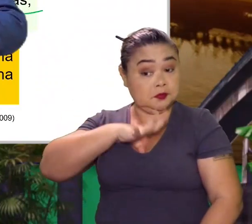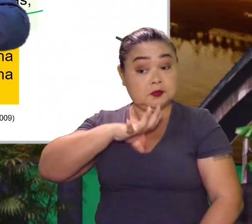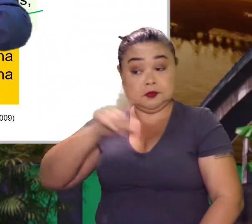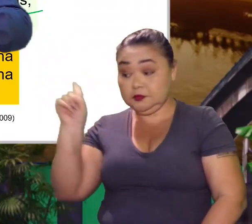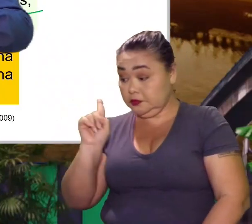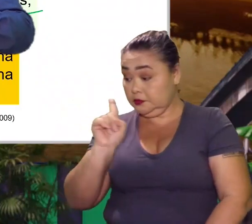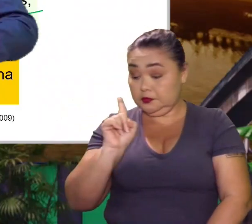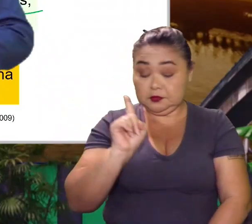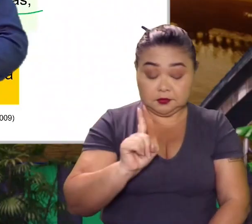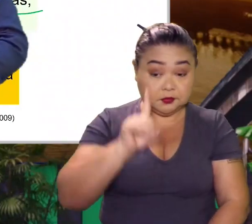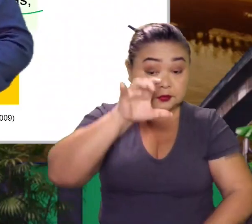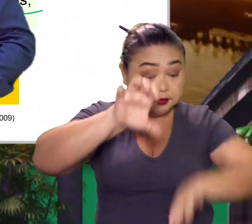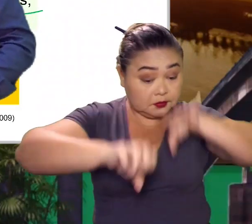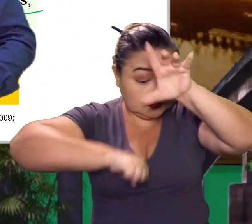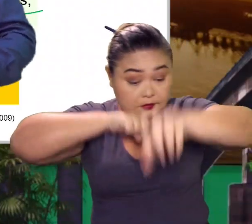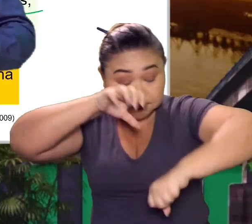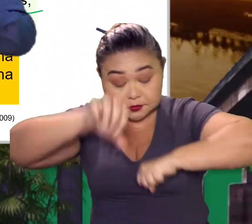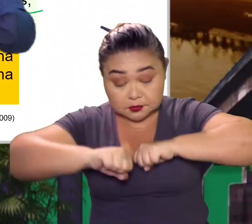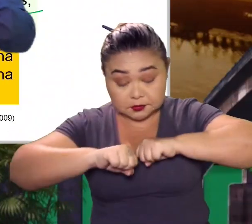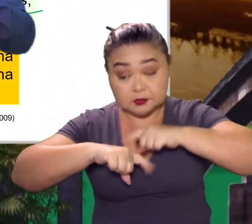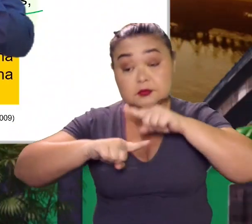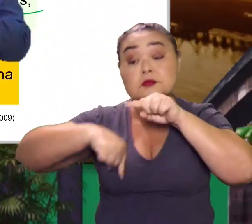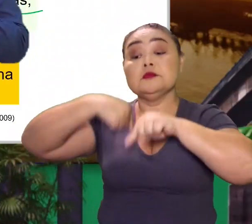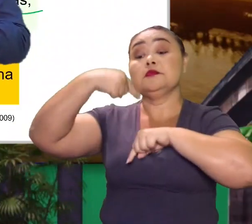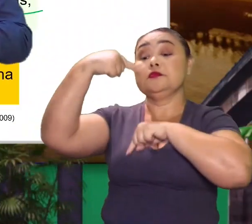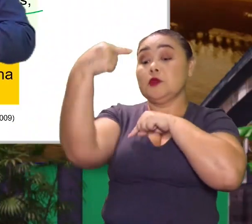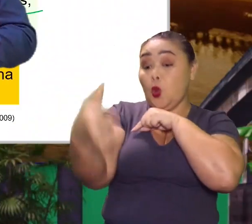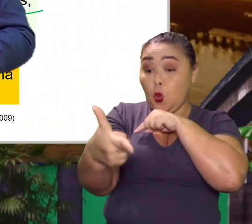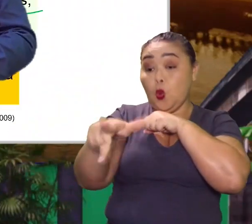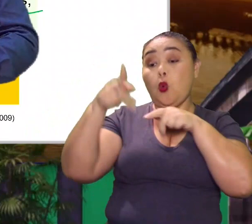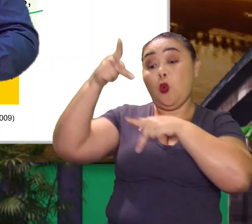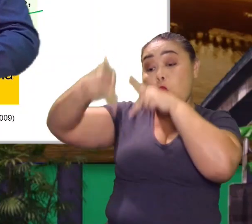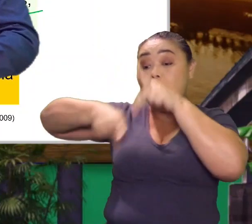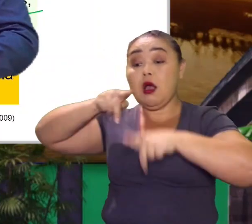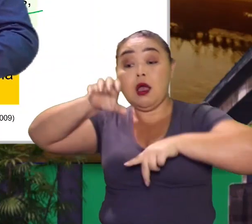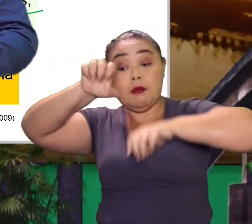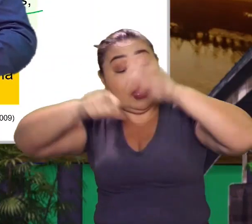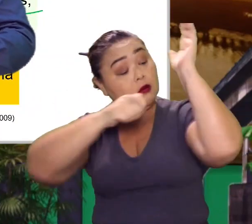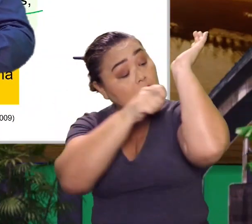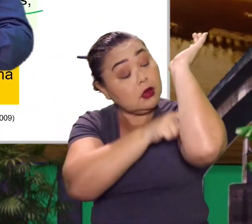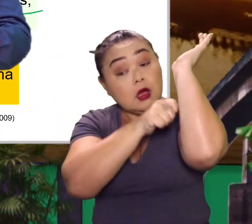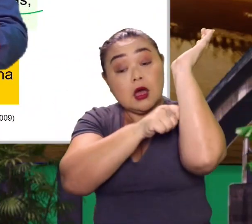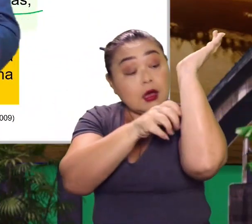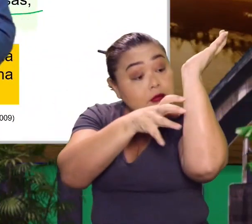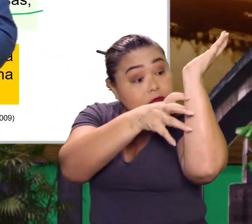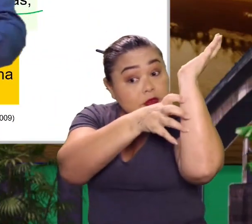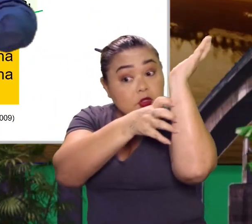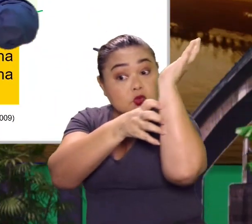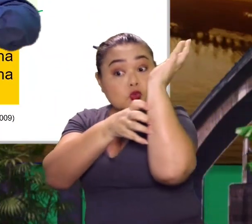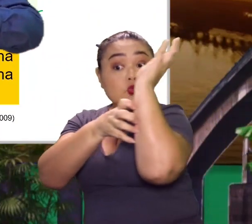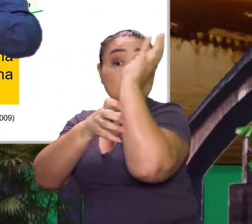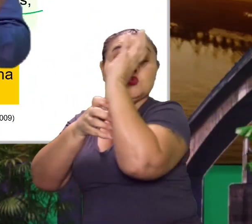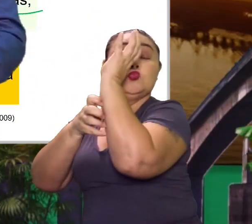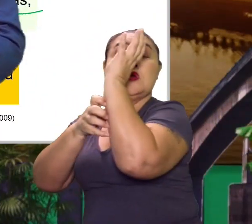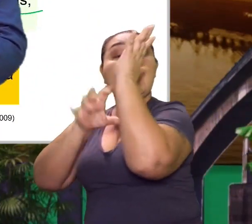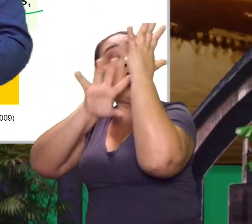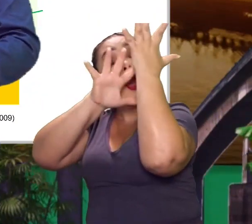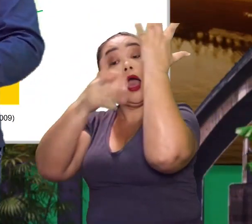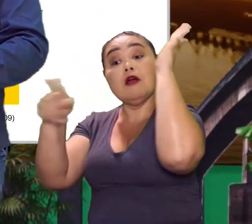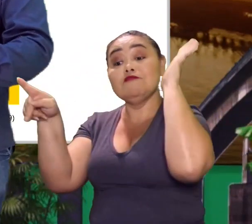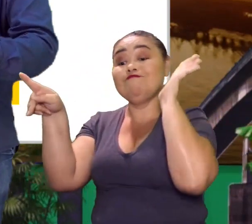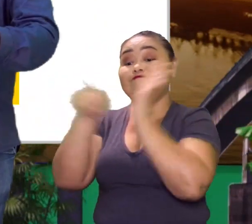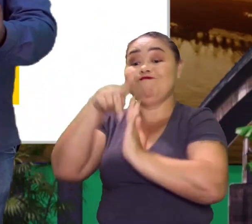portugueses e colonizadores e posteriormente outros povos, e foi a seringueira, a árvore típica